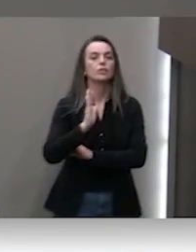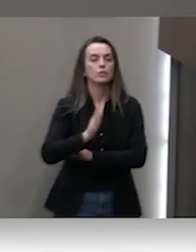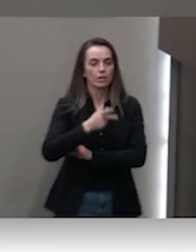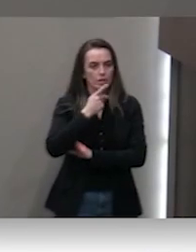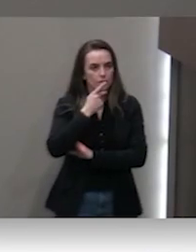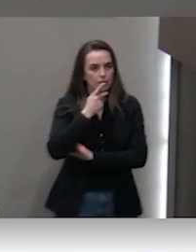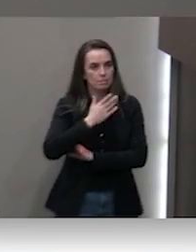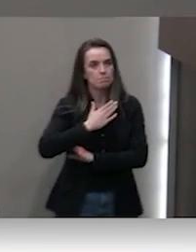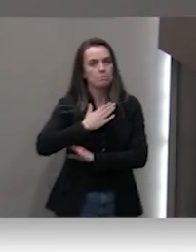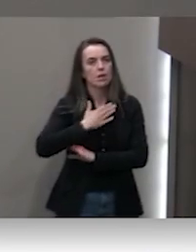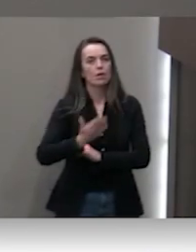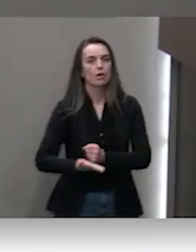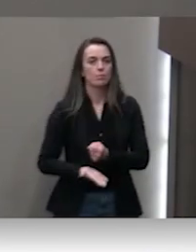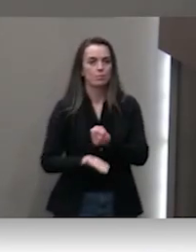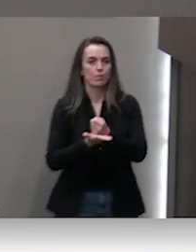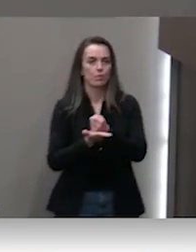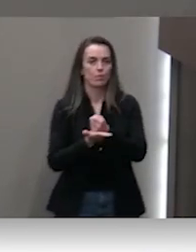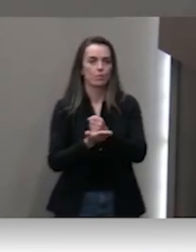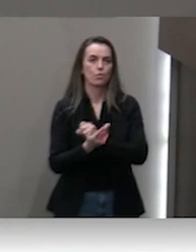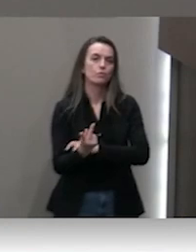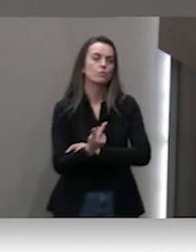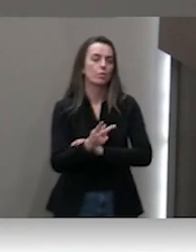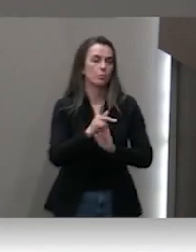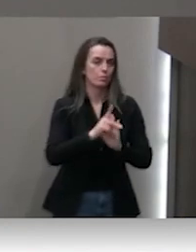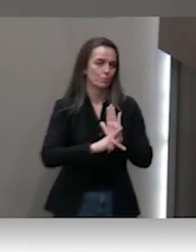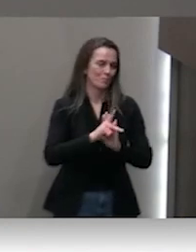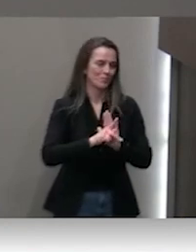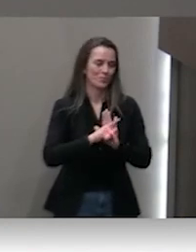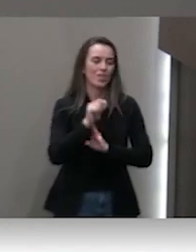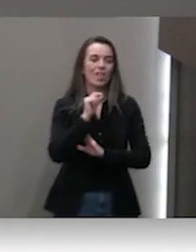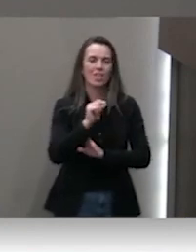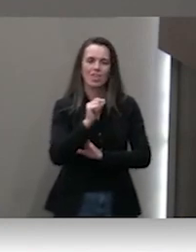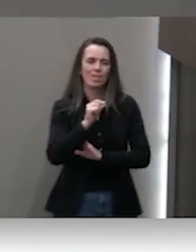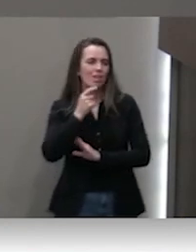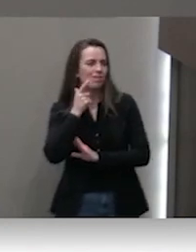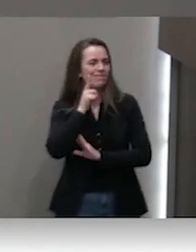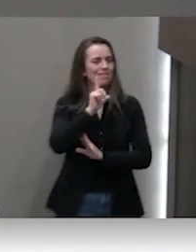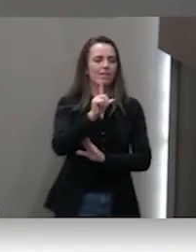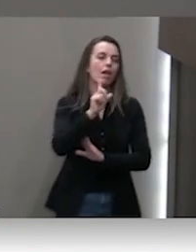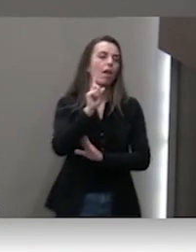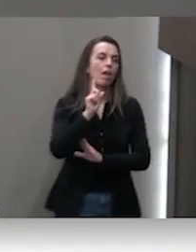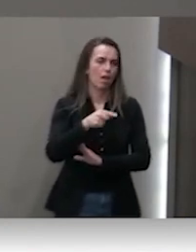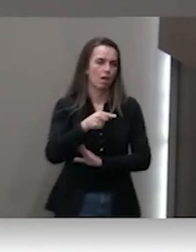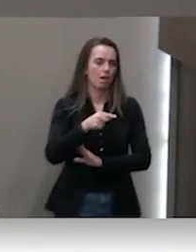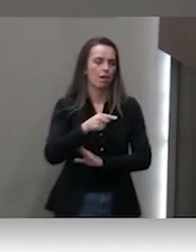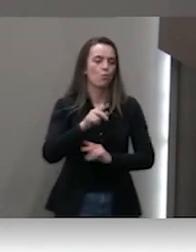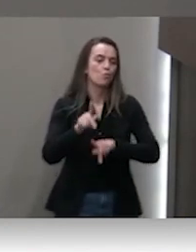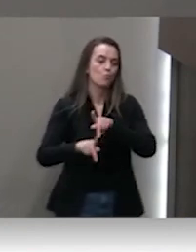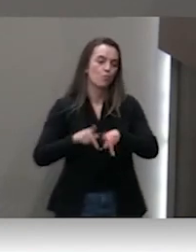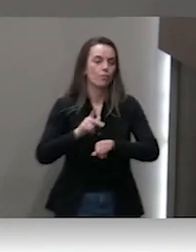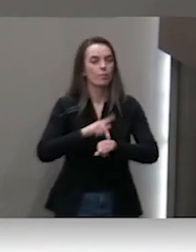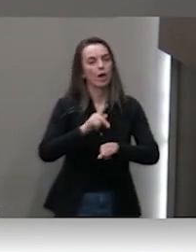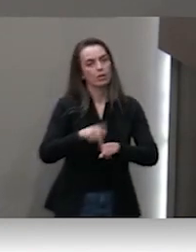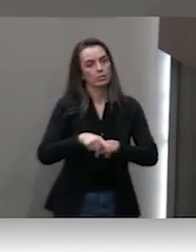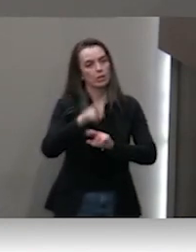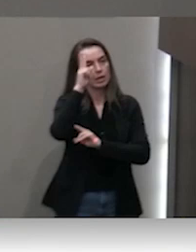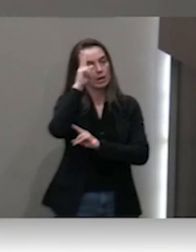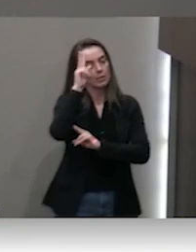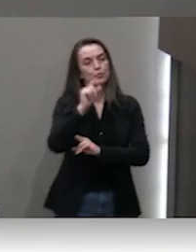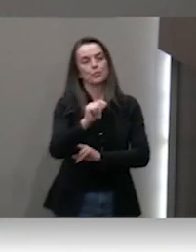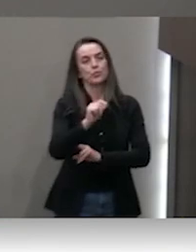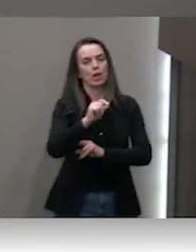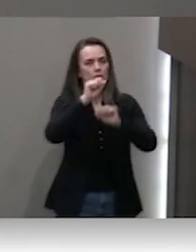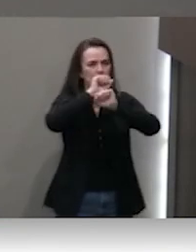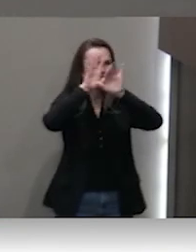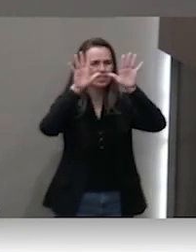2 projetos. Eu acho que quem ganha com eles é a população de Passo Fundo. Lembrando que transparência